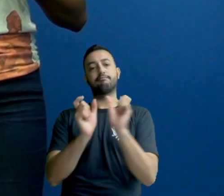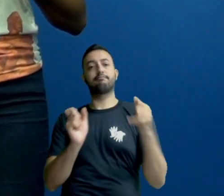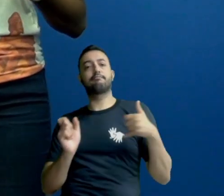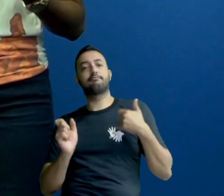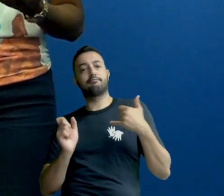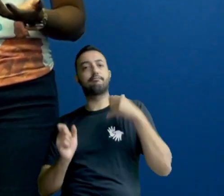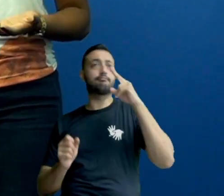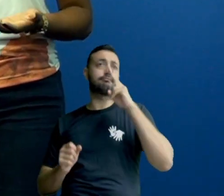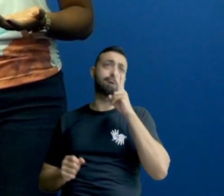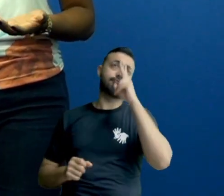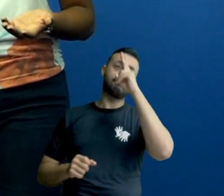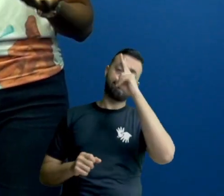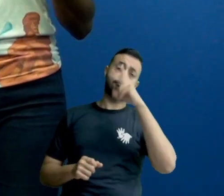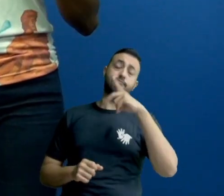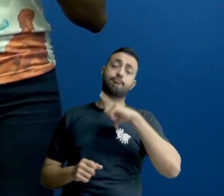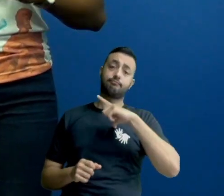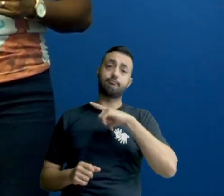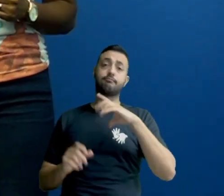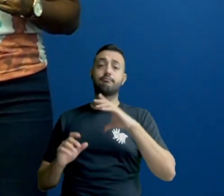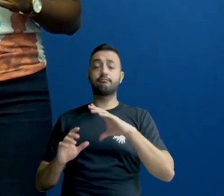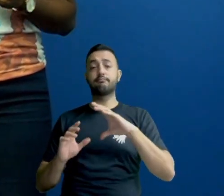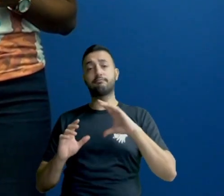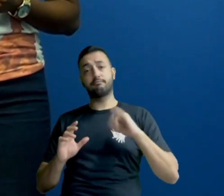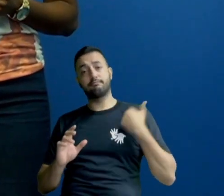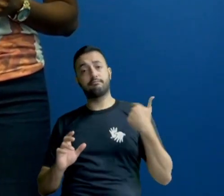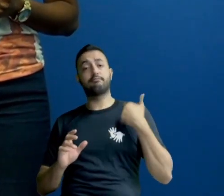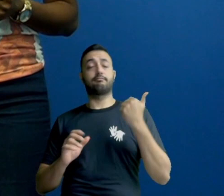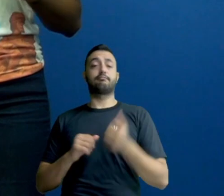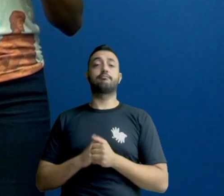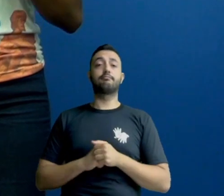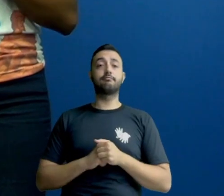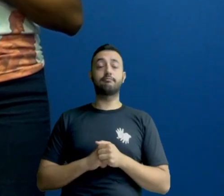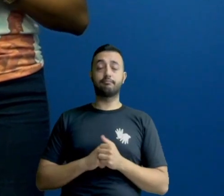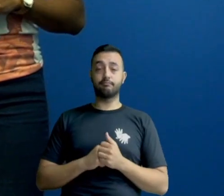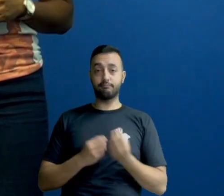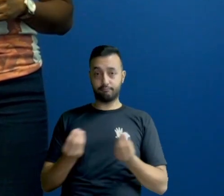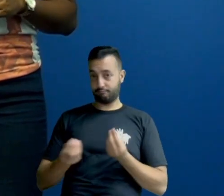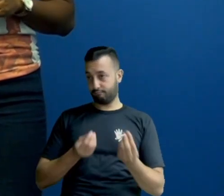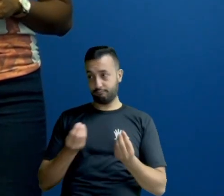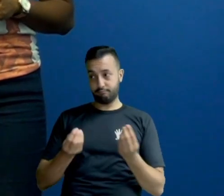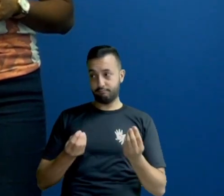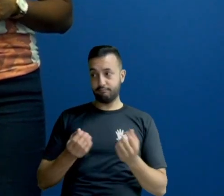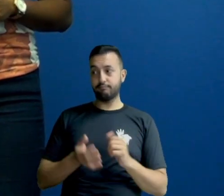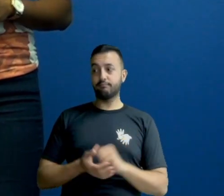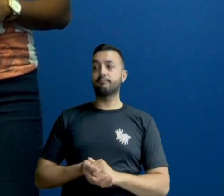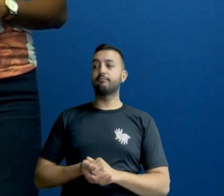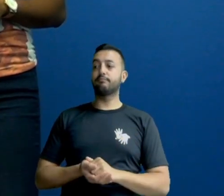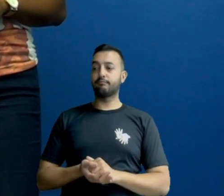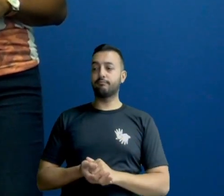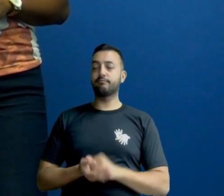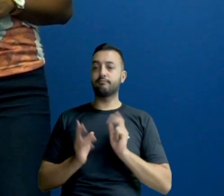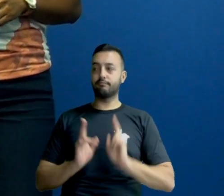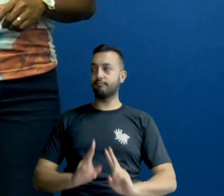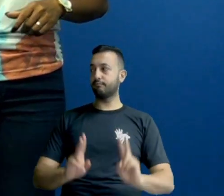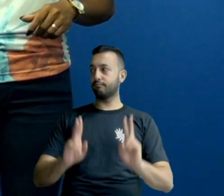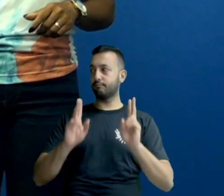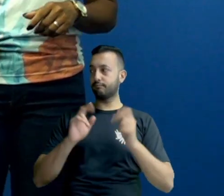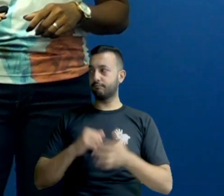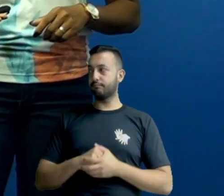que intensificam ainda mais a questão da idade. Vamos saber quais são? Let's